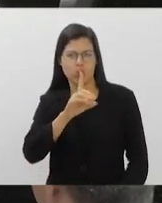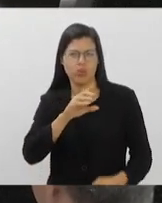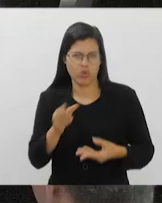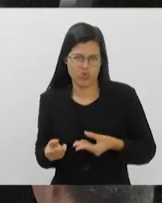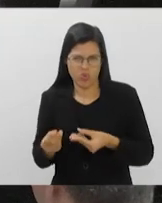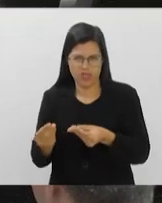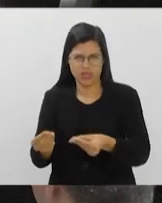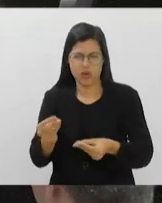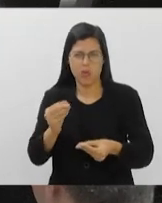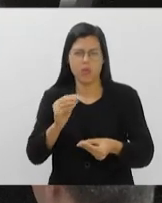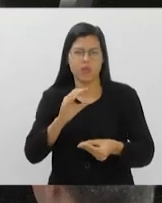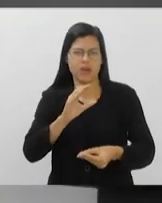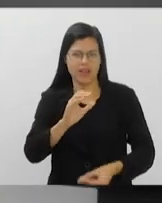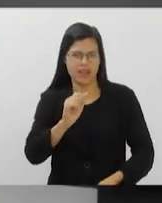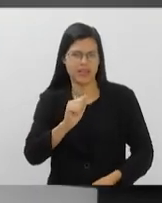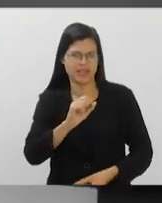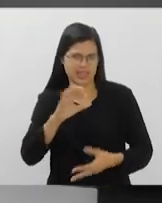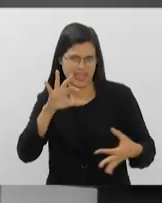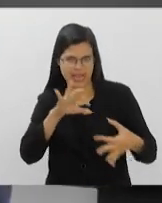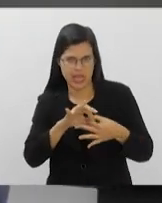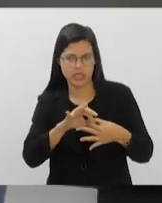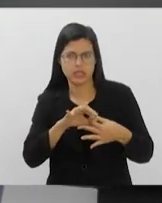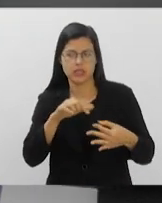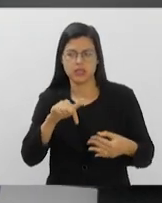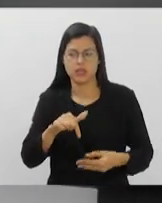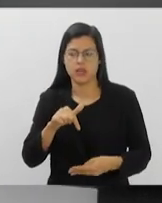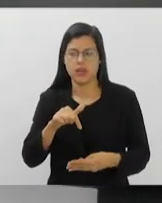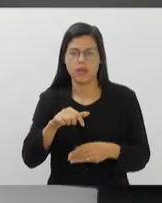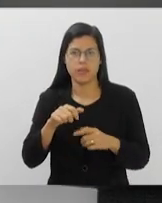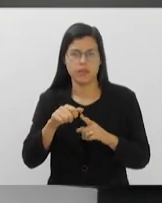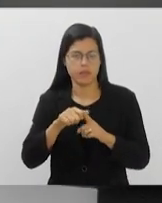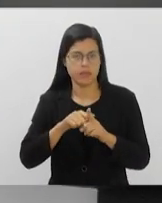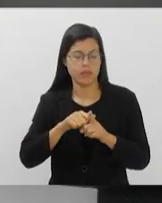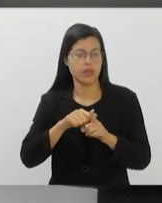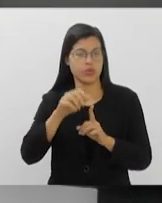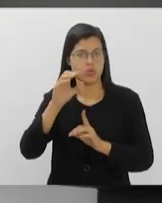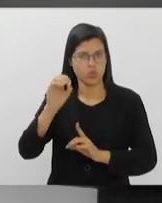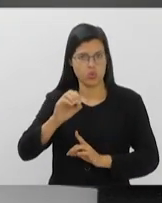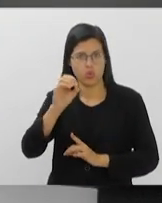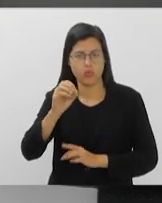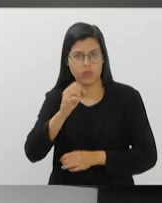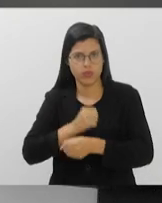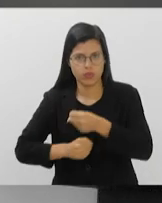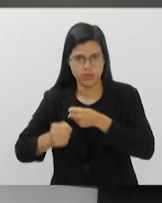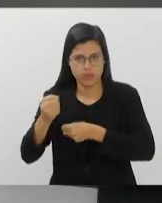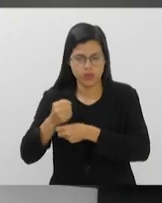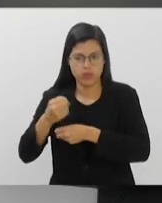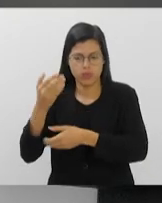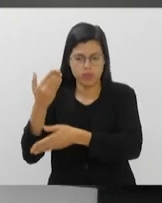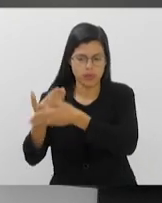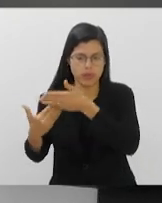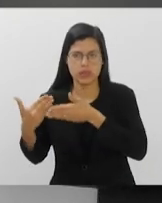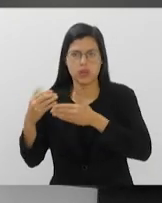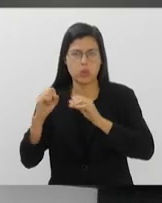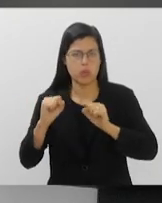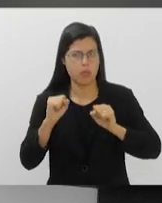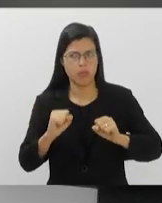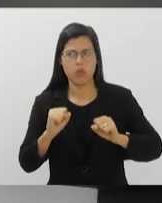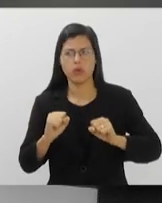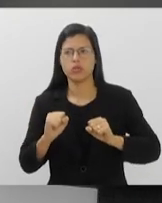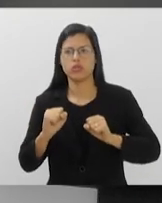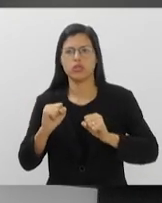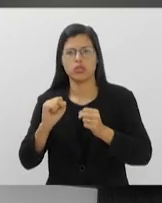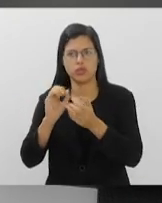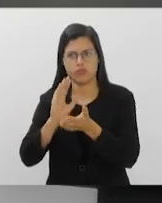desde não podia exatamente Dr Felipe mas desde Outubro do ano passado lá no Eca a gente pode fazer a nossa destinação eu